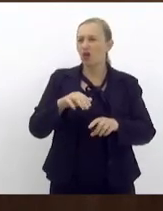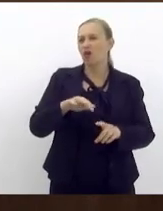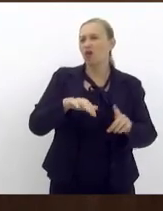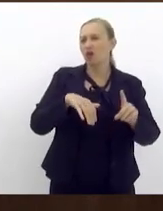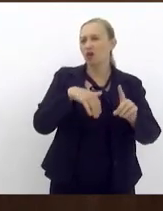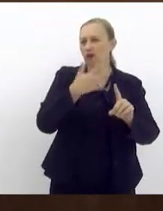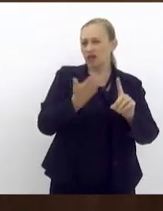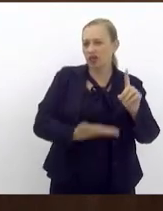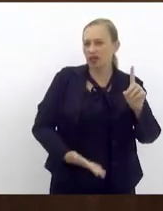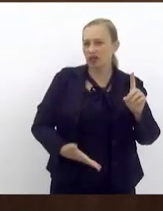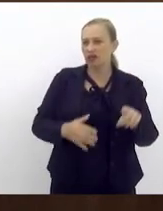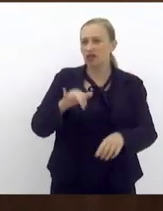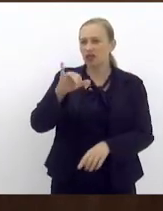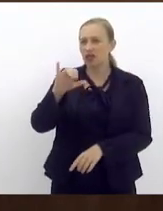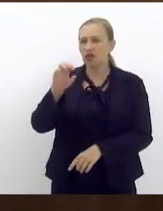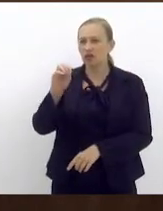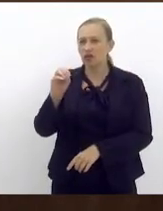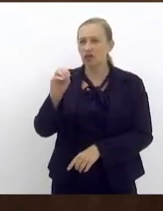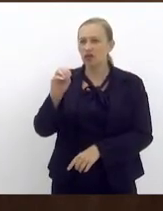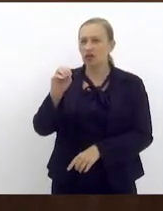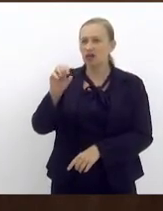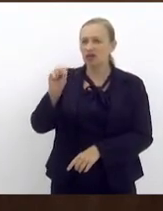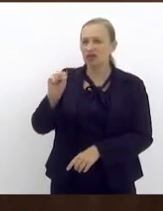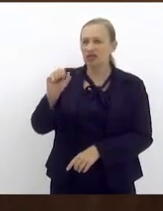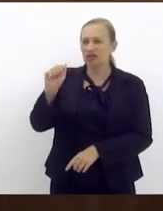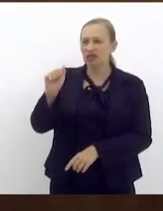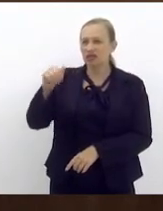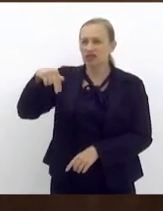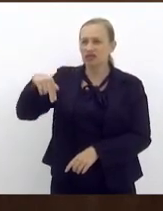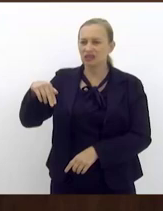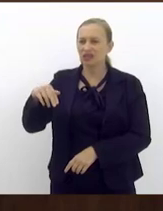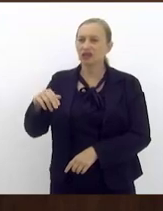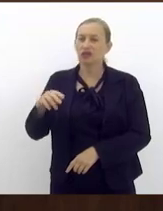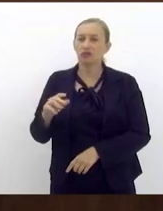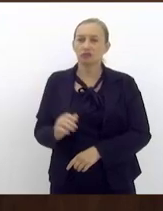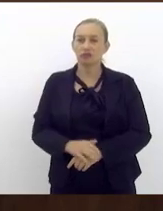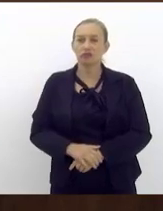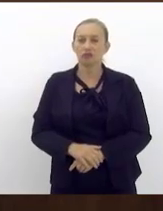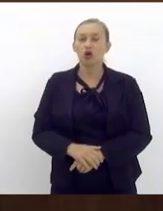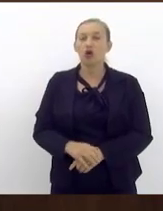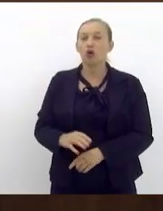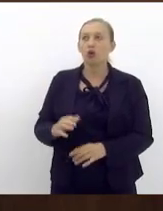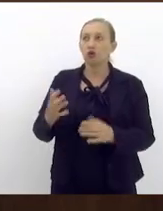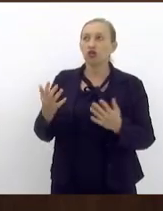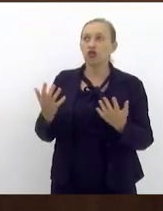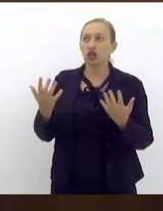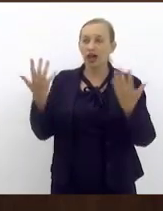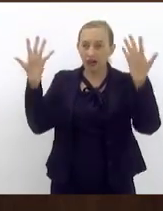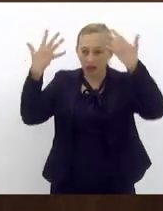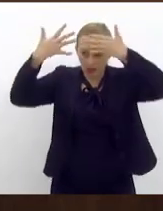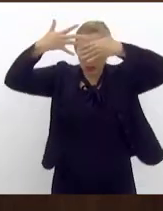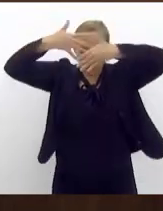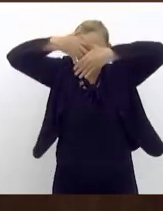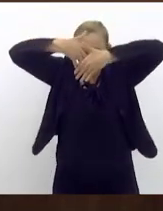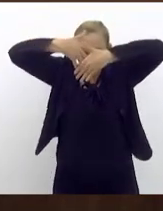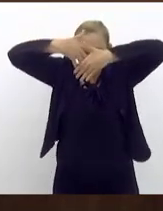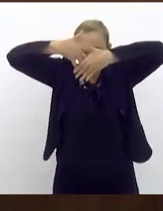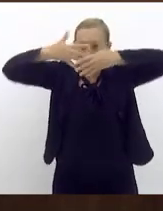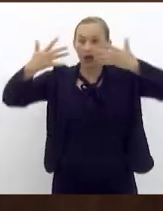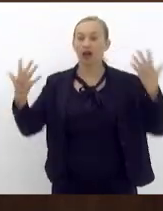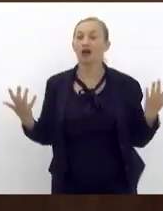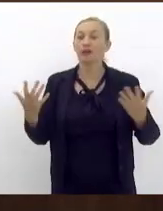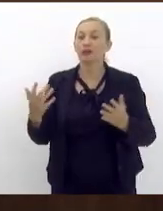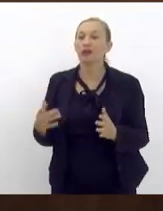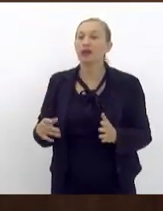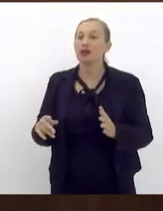ossanha a gente precisa lembrar que é o orixá das Folhas sem folhas não a orixá então é importante